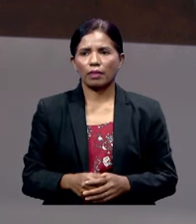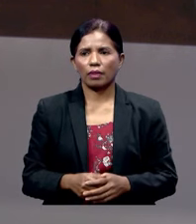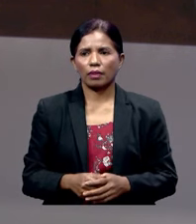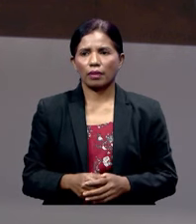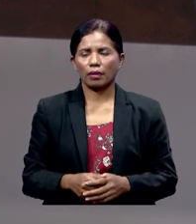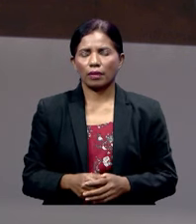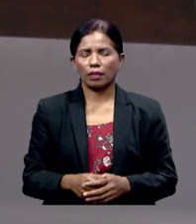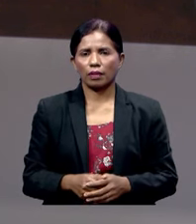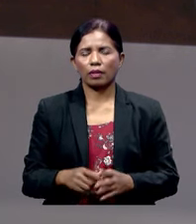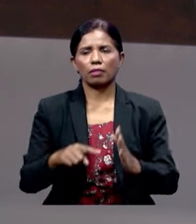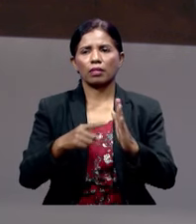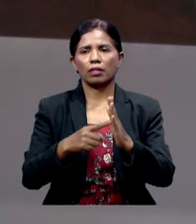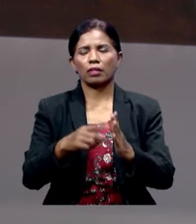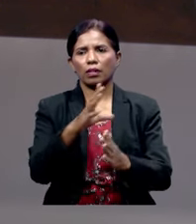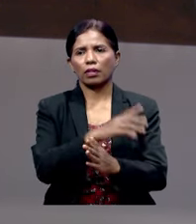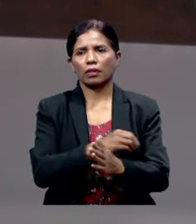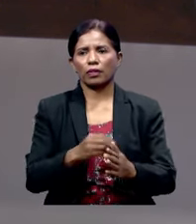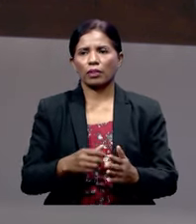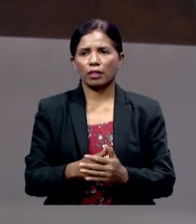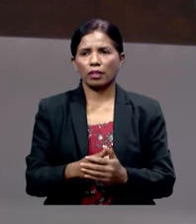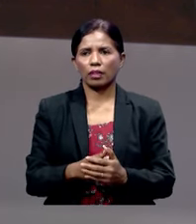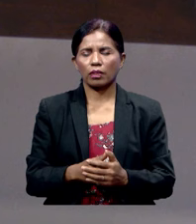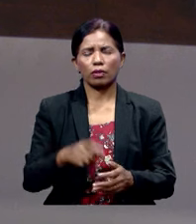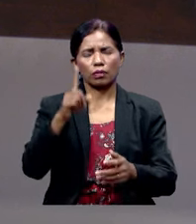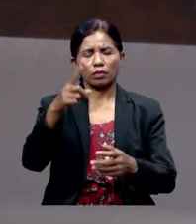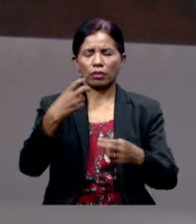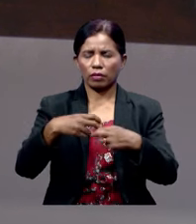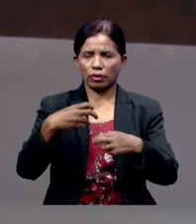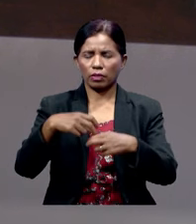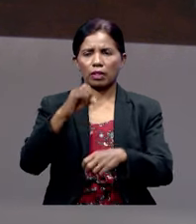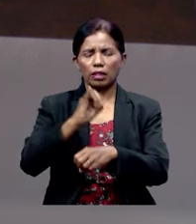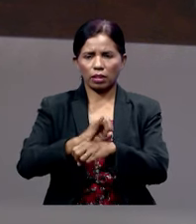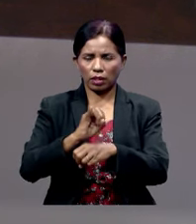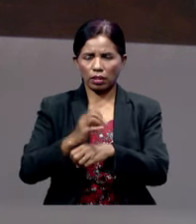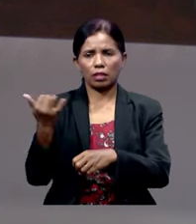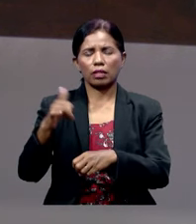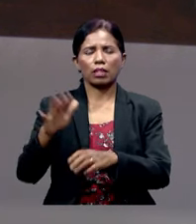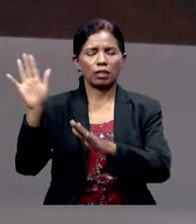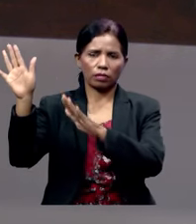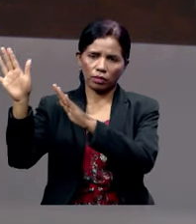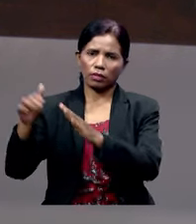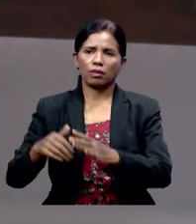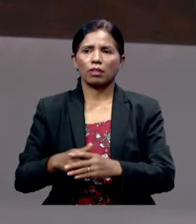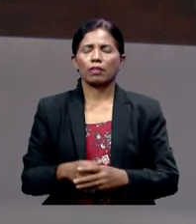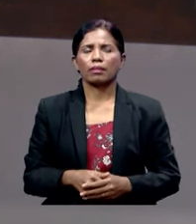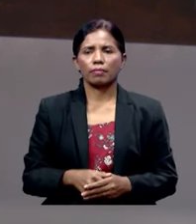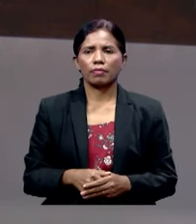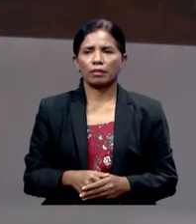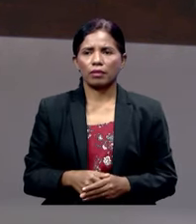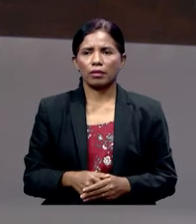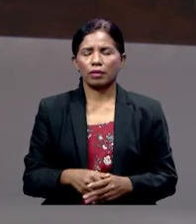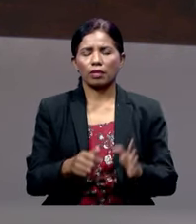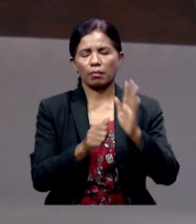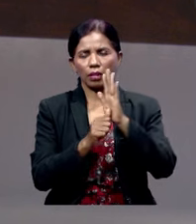com essa presença torna Ah um desafio para a igreja local em que medida a presença de